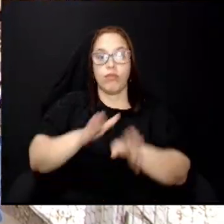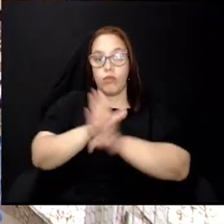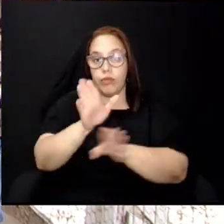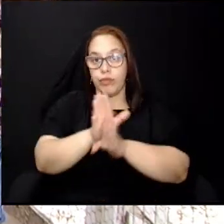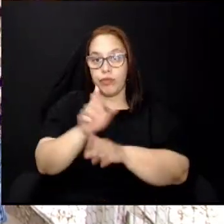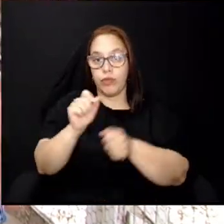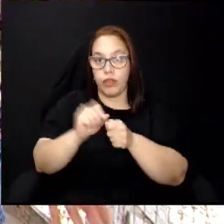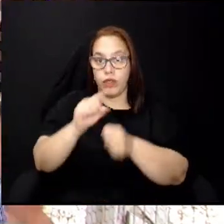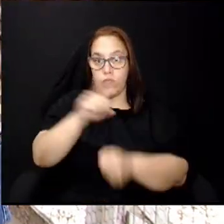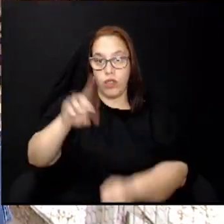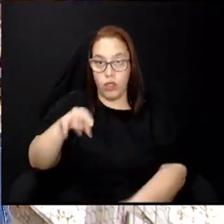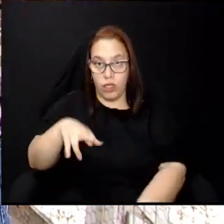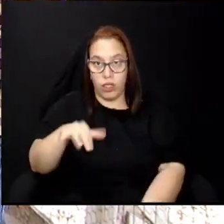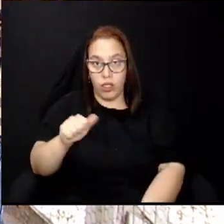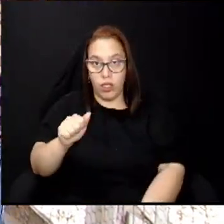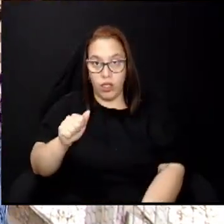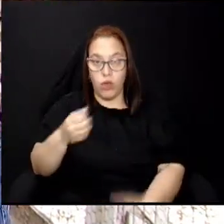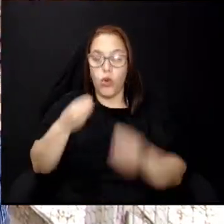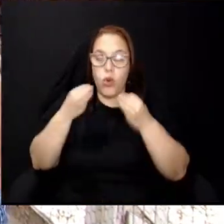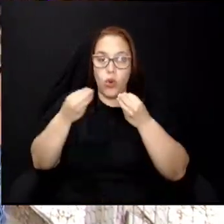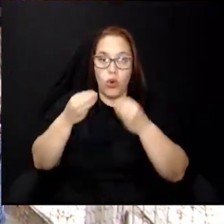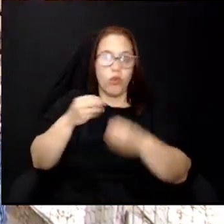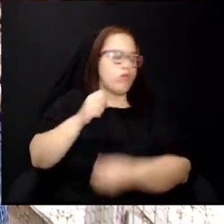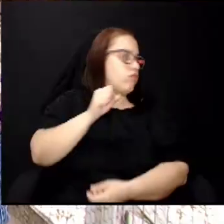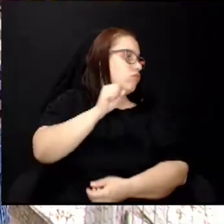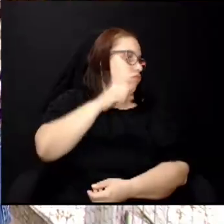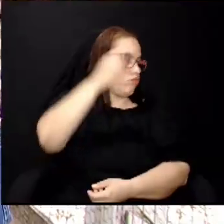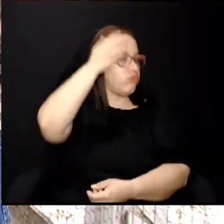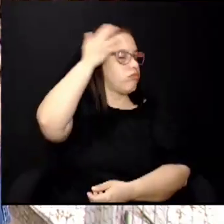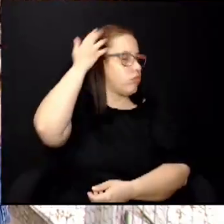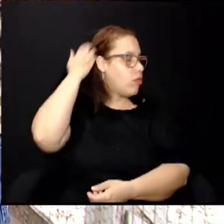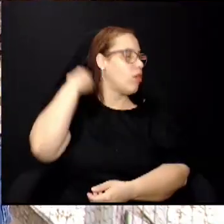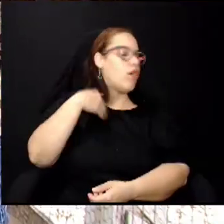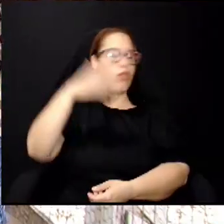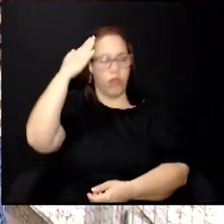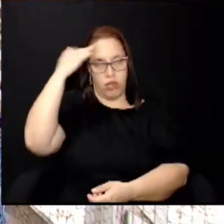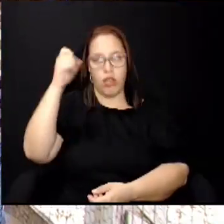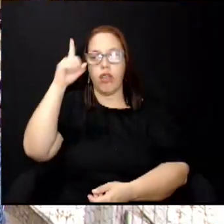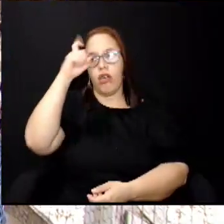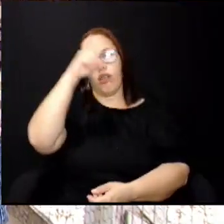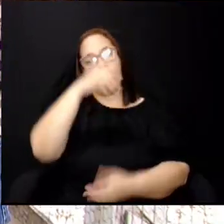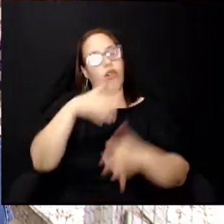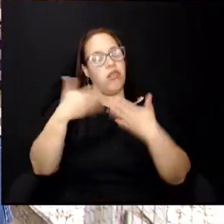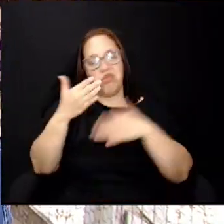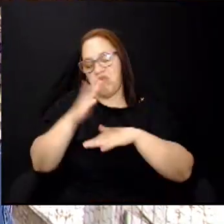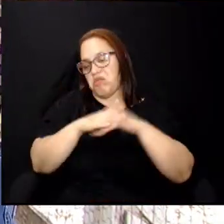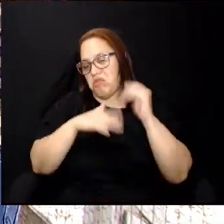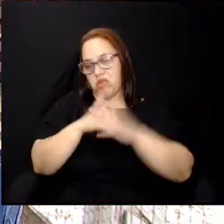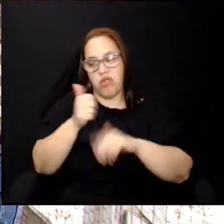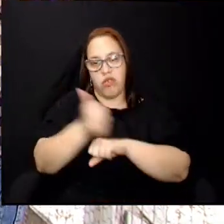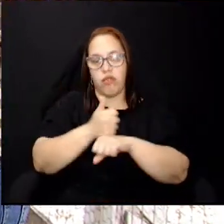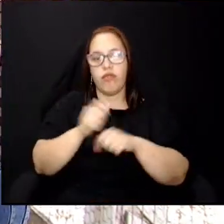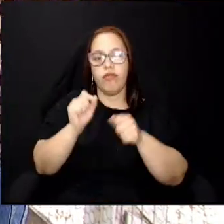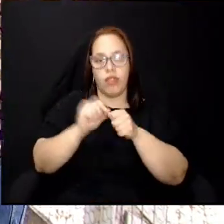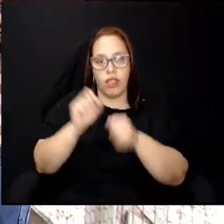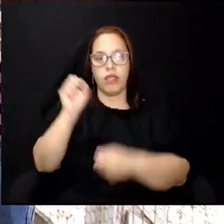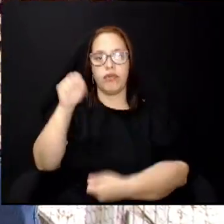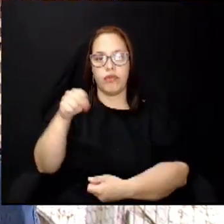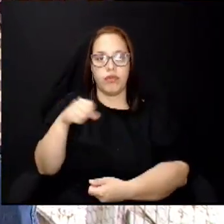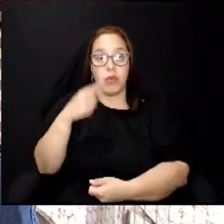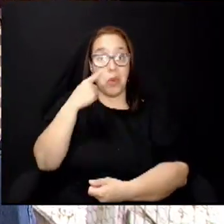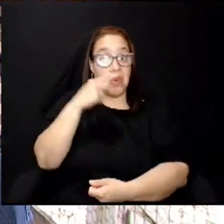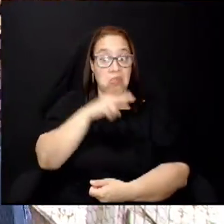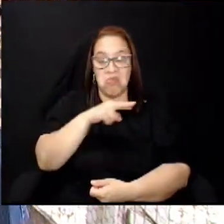novo, Evandro? Como é que é isso? Faria. Eu sei que é difícil, como qualquer profissão é difícil, mas eu faria, sim. Eu não me vejo